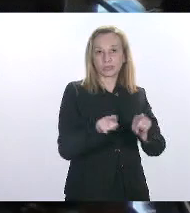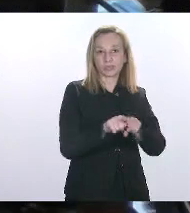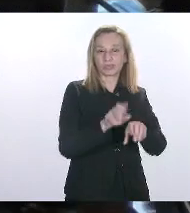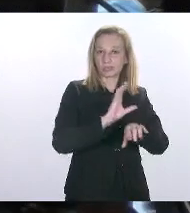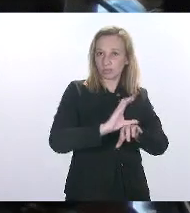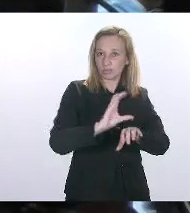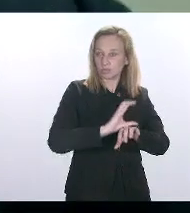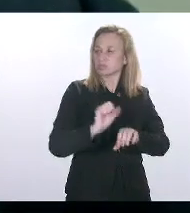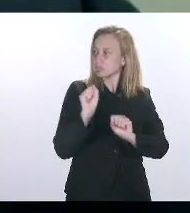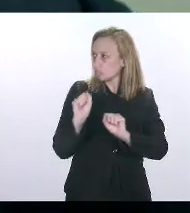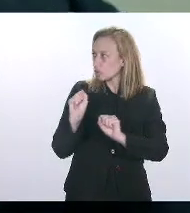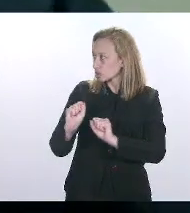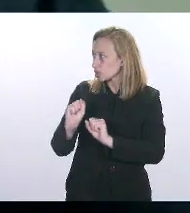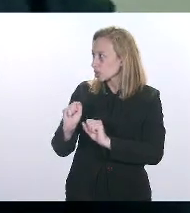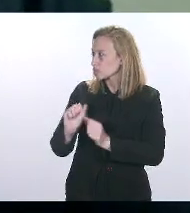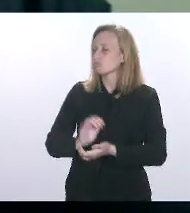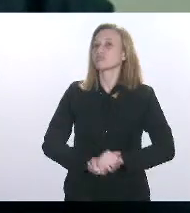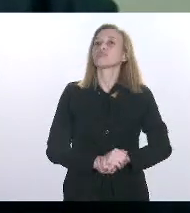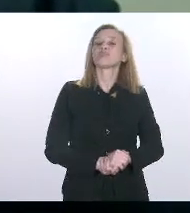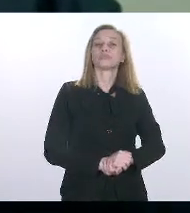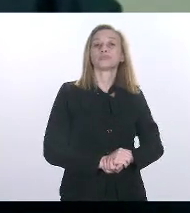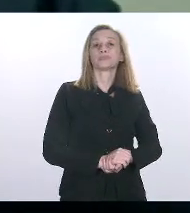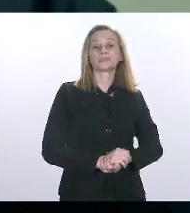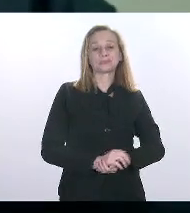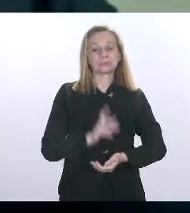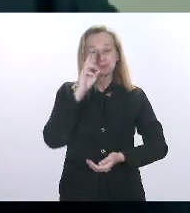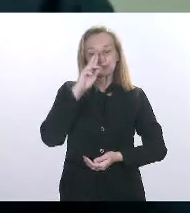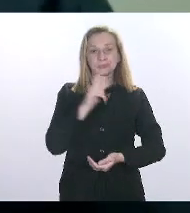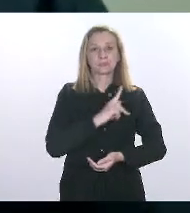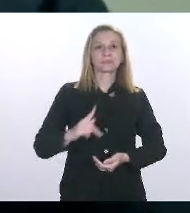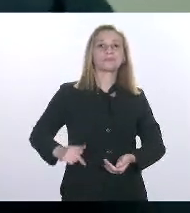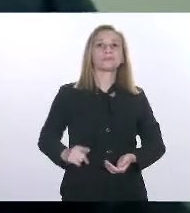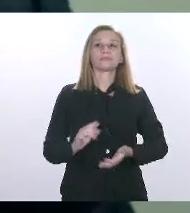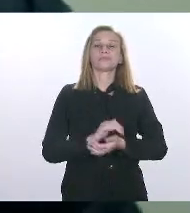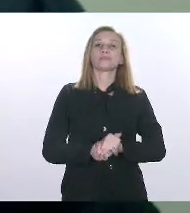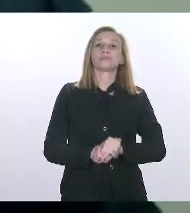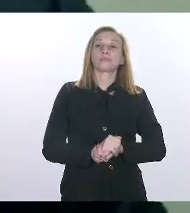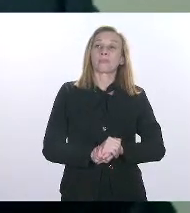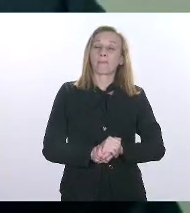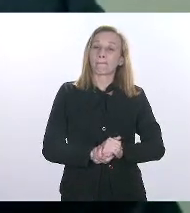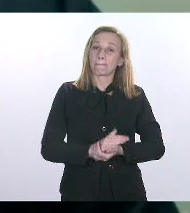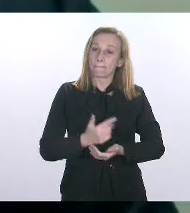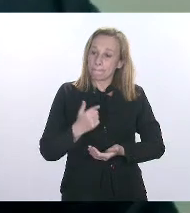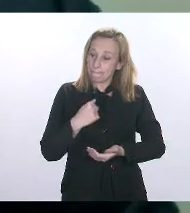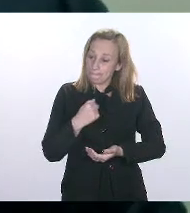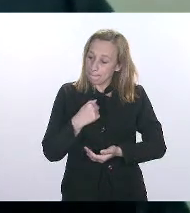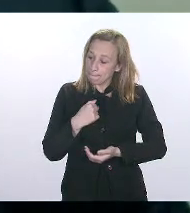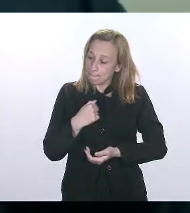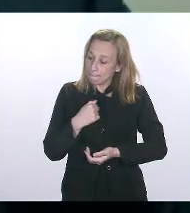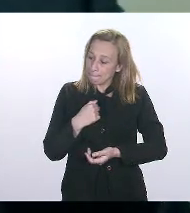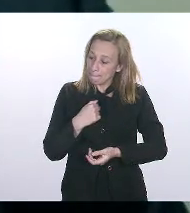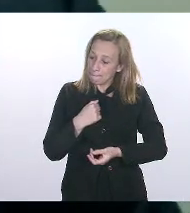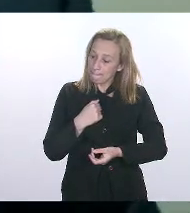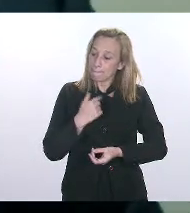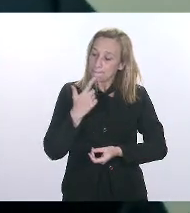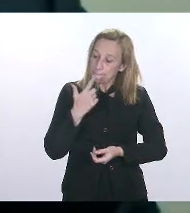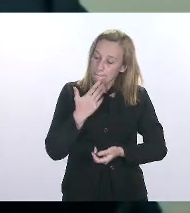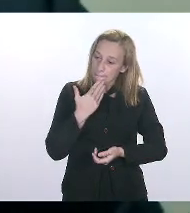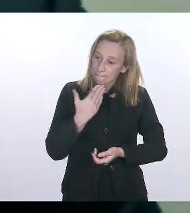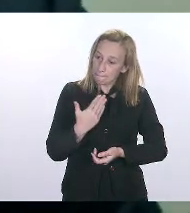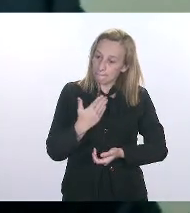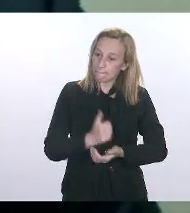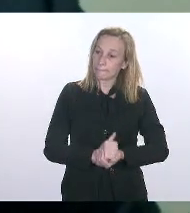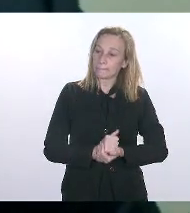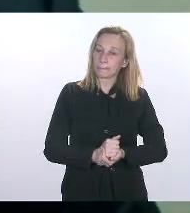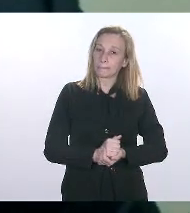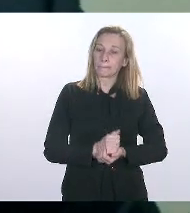Senhor presidente, se no parecer, eu quero, mais uma vez, se colher o